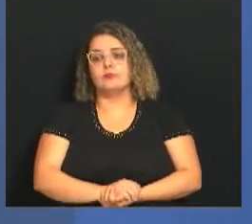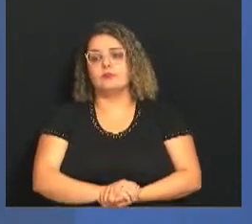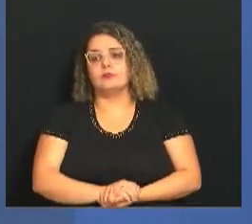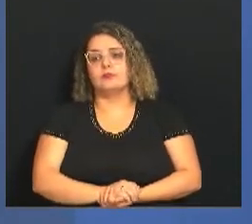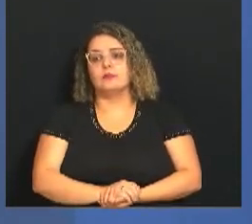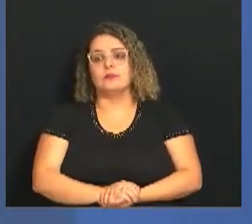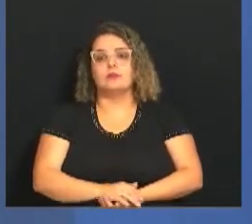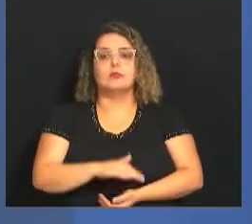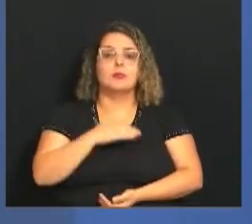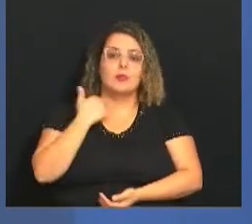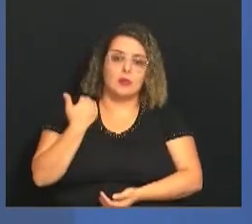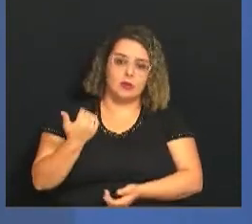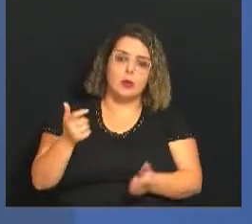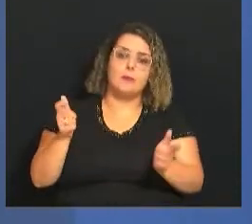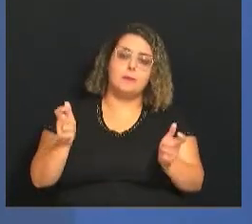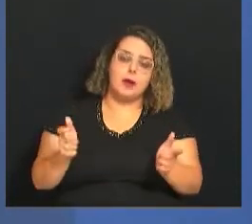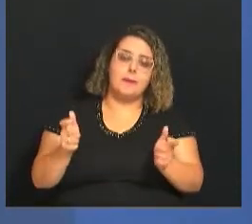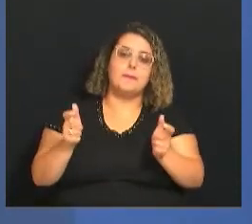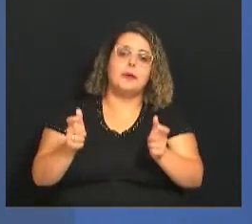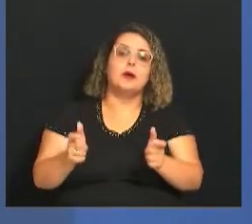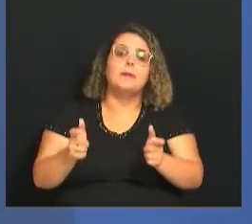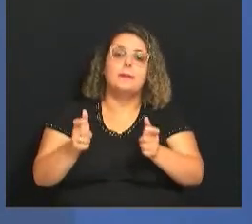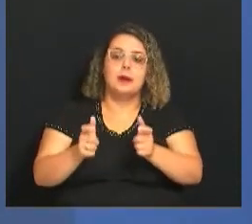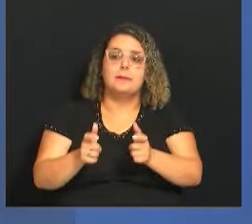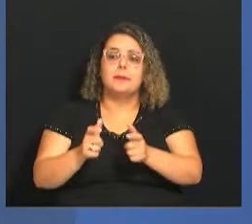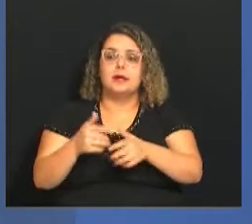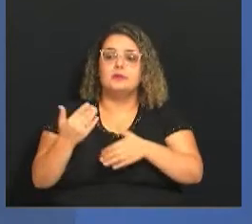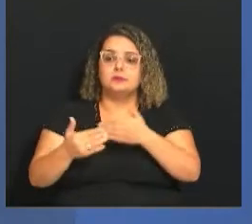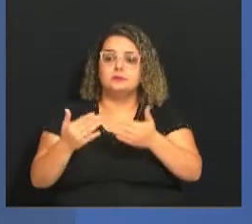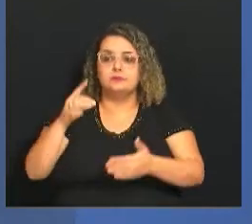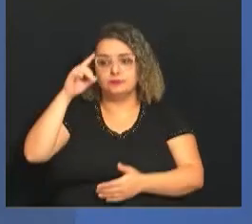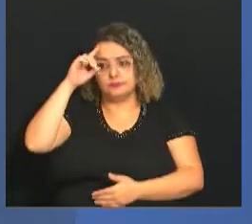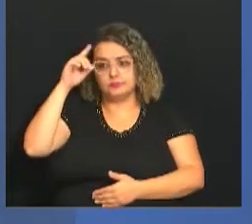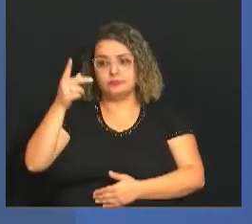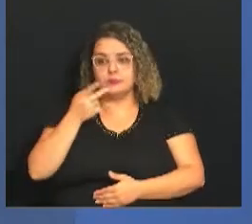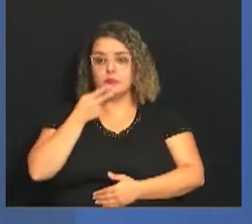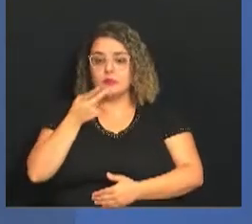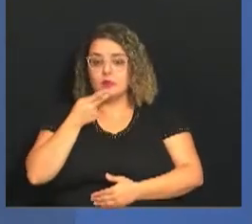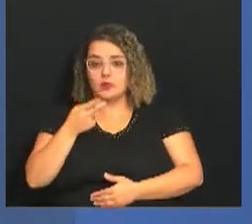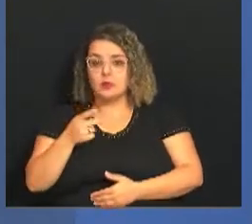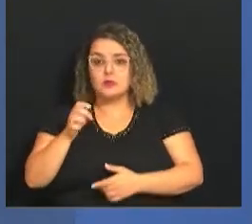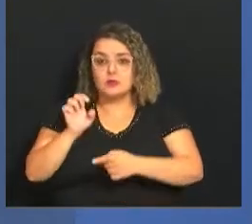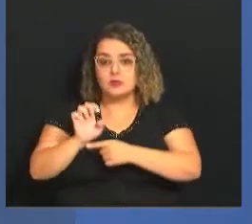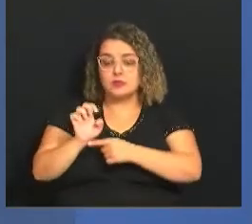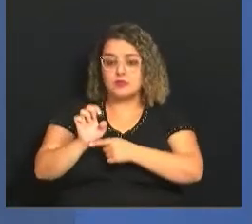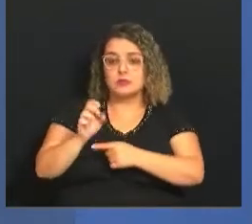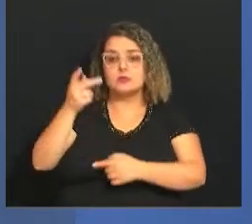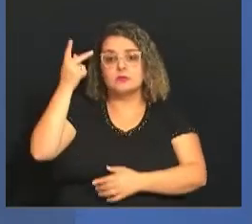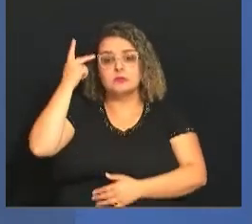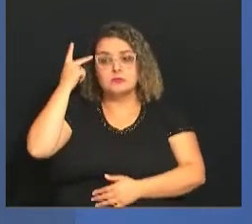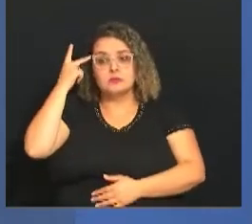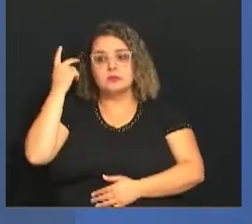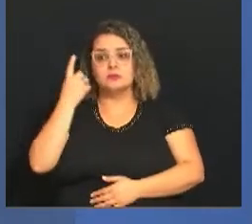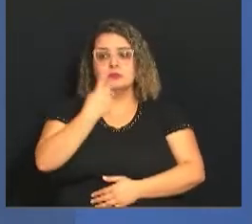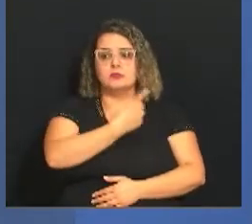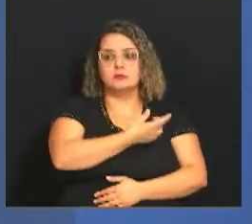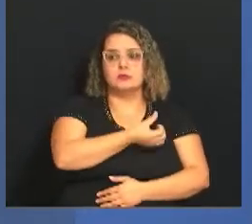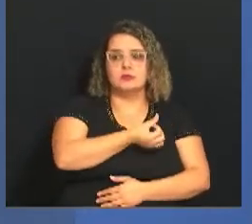óbitos tem diminuído conforme os dias. A gente vai falar agora do estado de São Paulo, que são